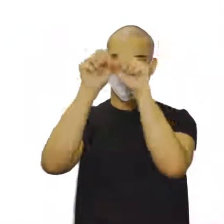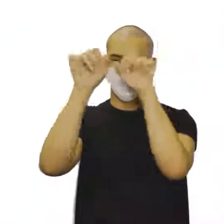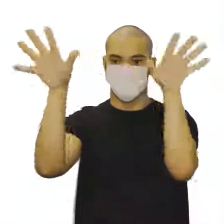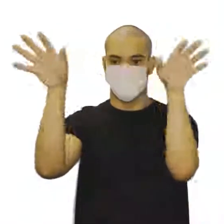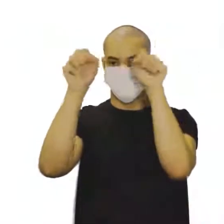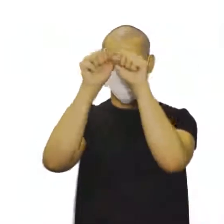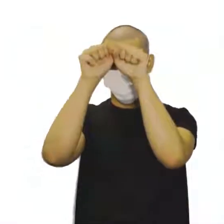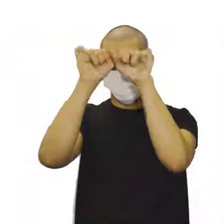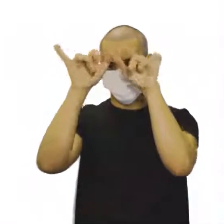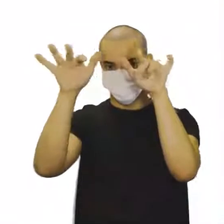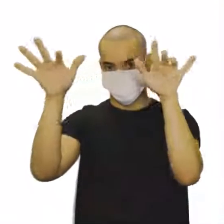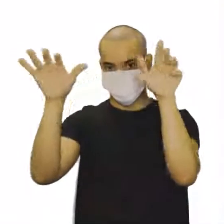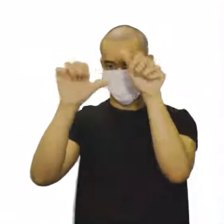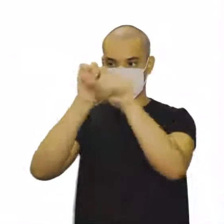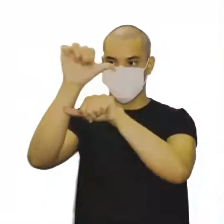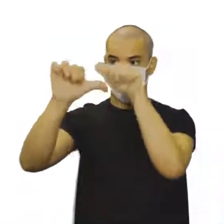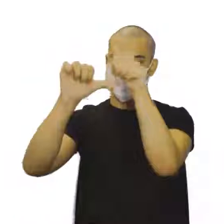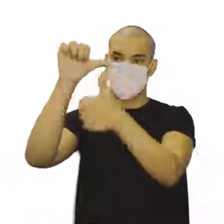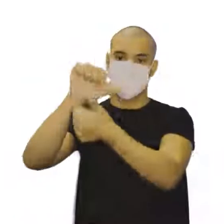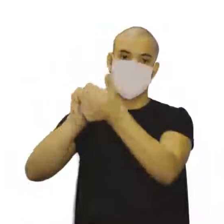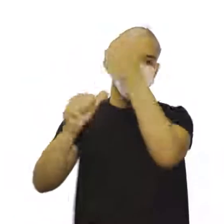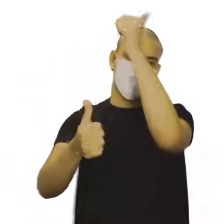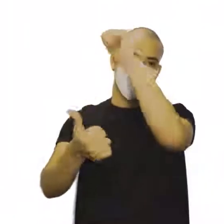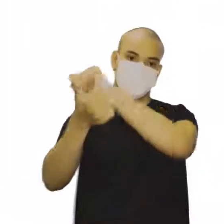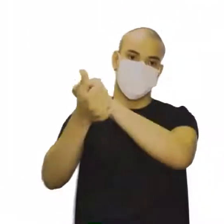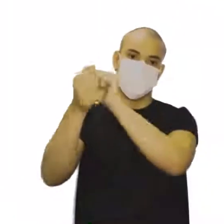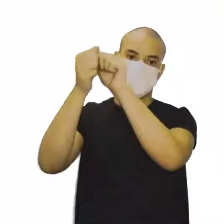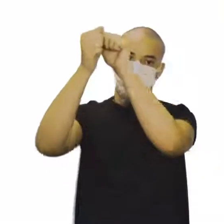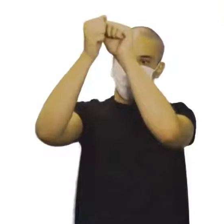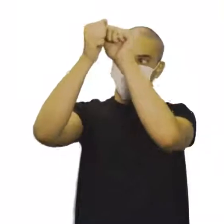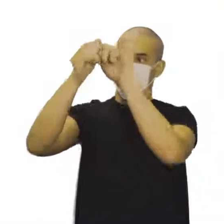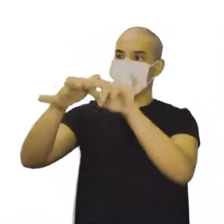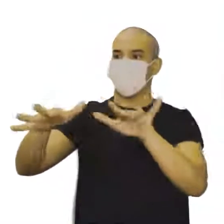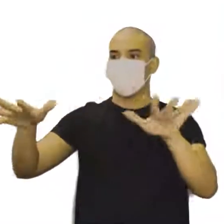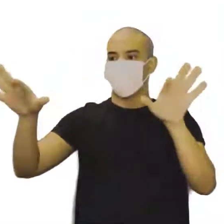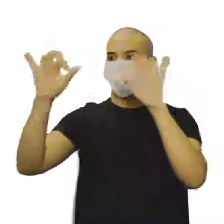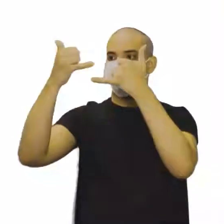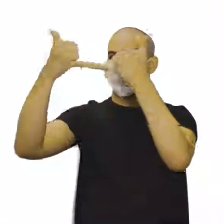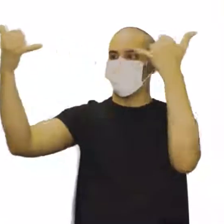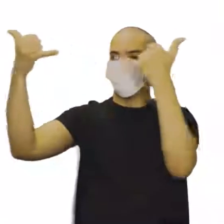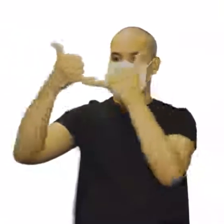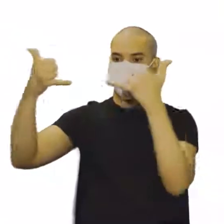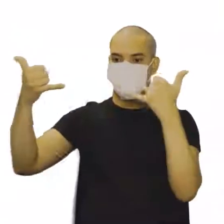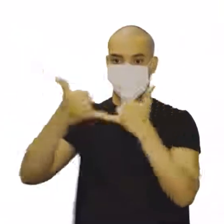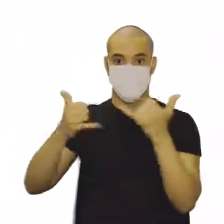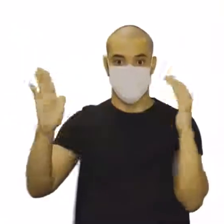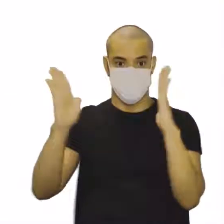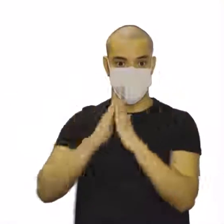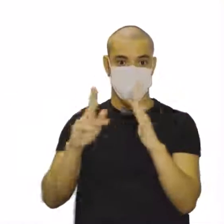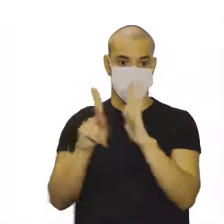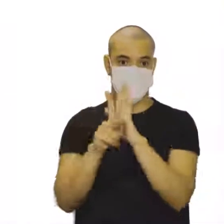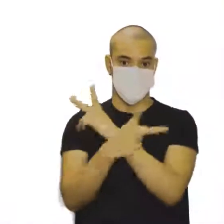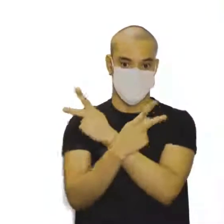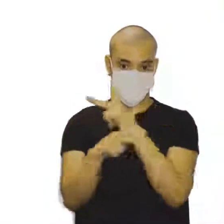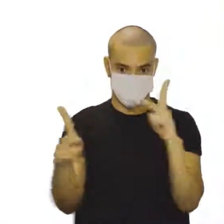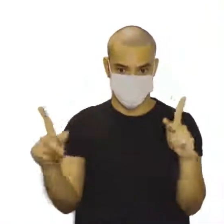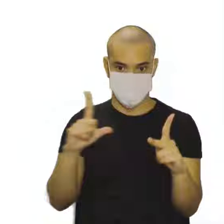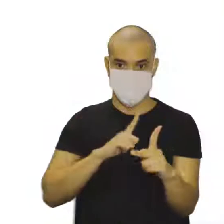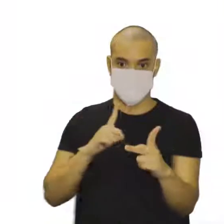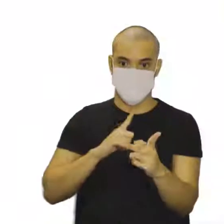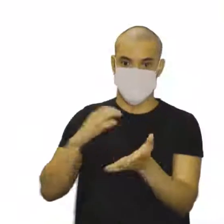ó, transformador, aqui nós temos a transmissão, tá? Aqui nós temos, ó, uma